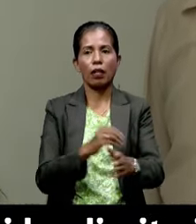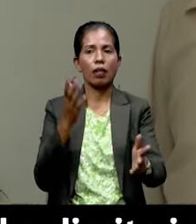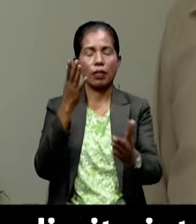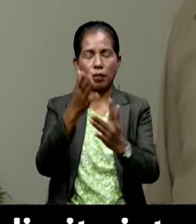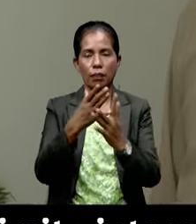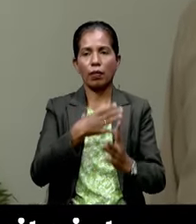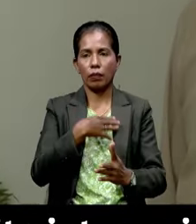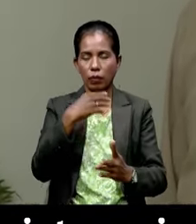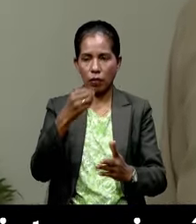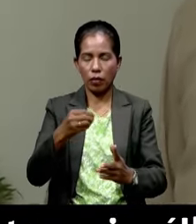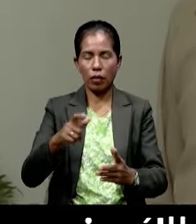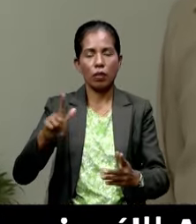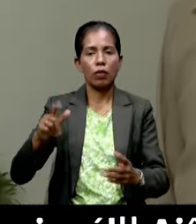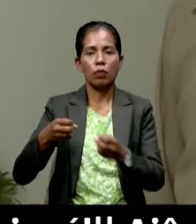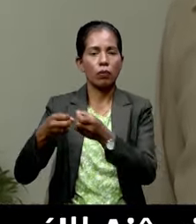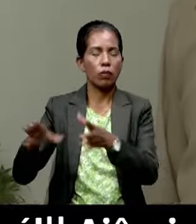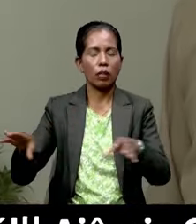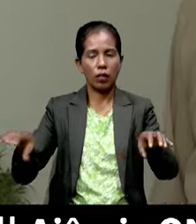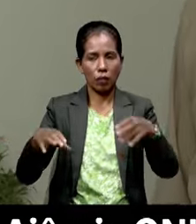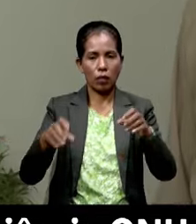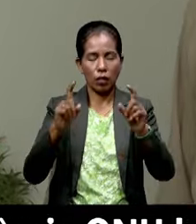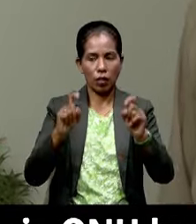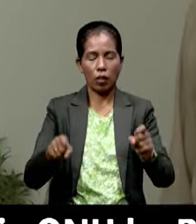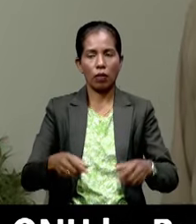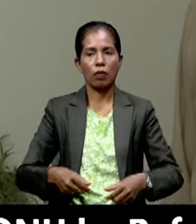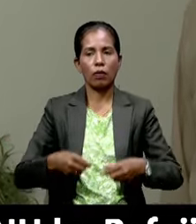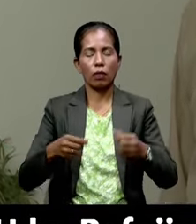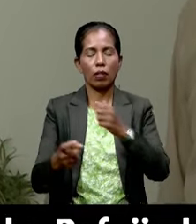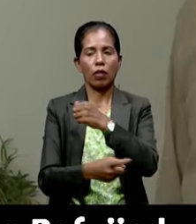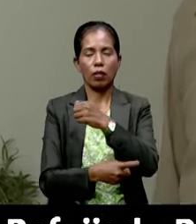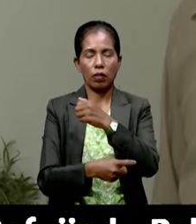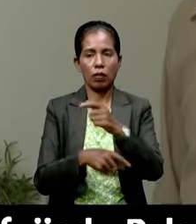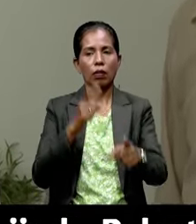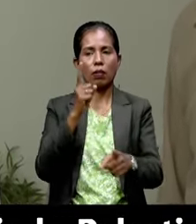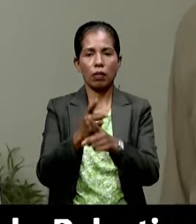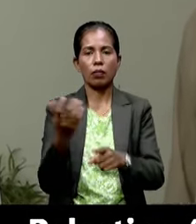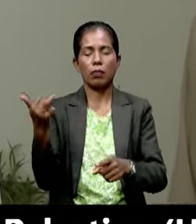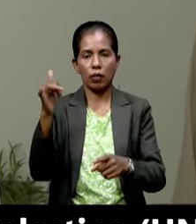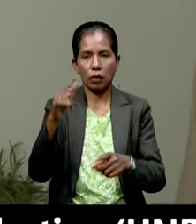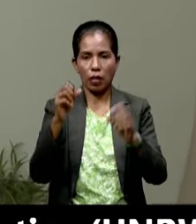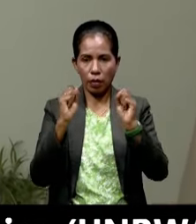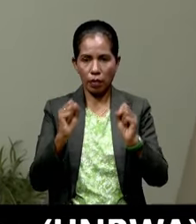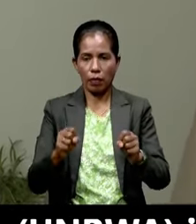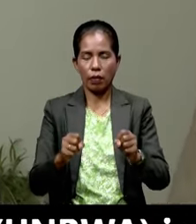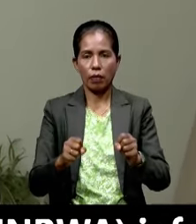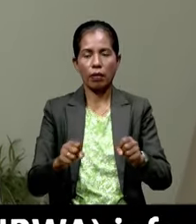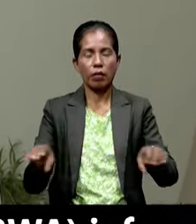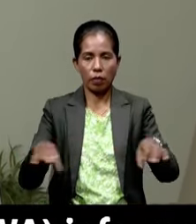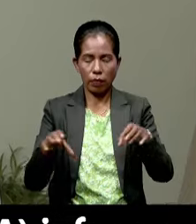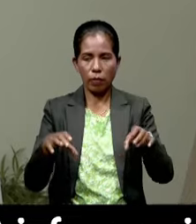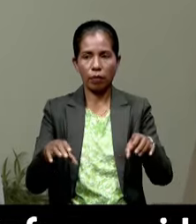gosta abandona serviço. Tem que ser fonte de sanção e de que rigoroso para ser bele cumprir ser bele